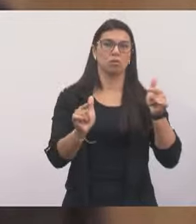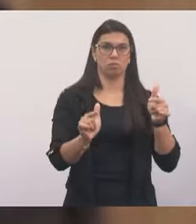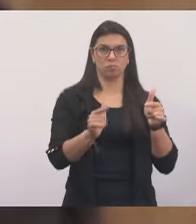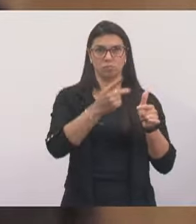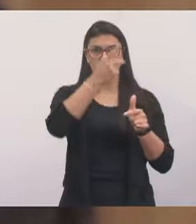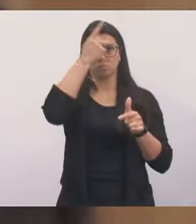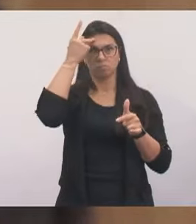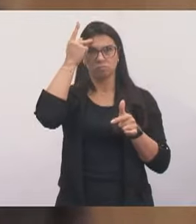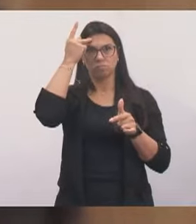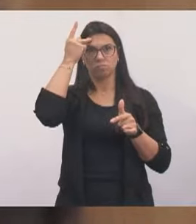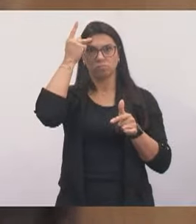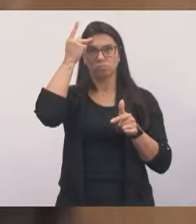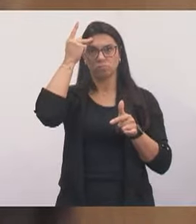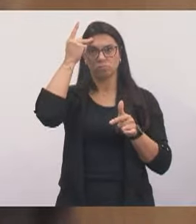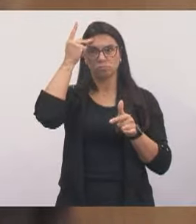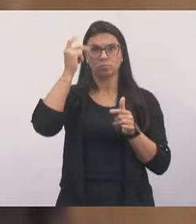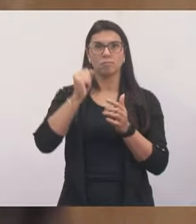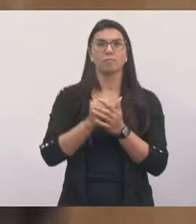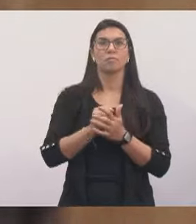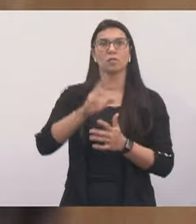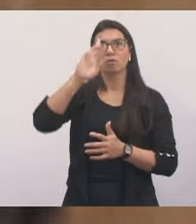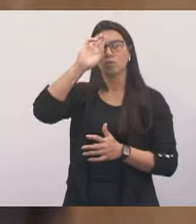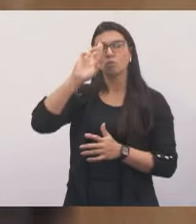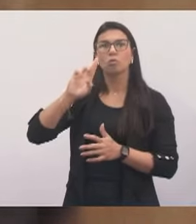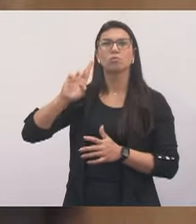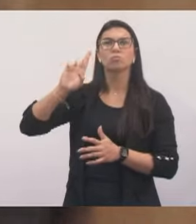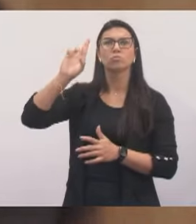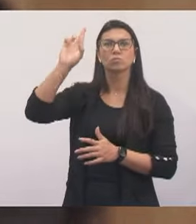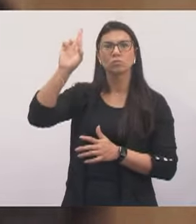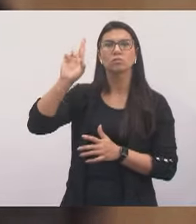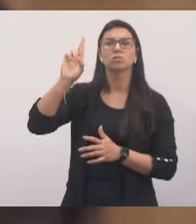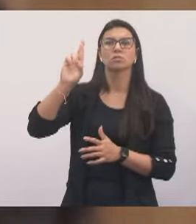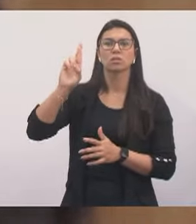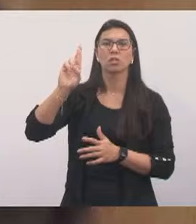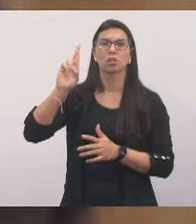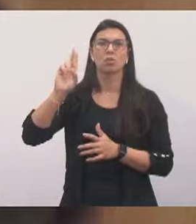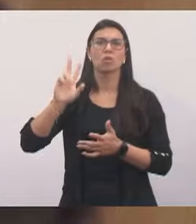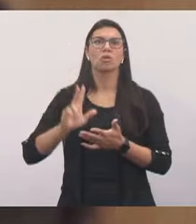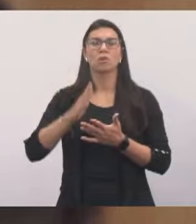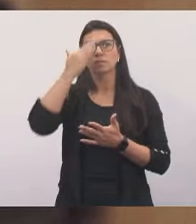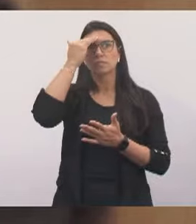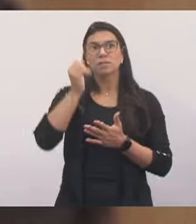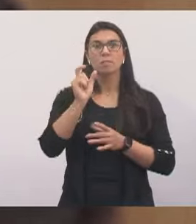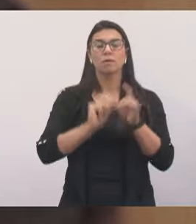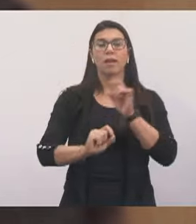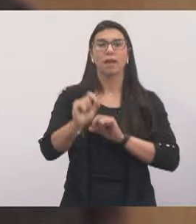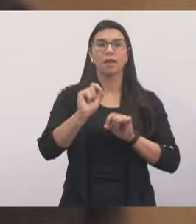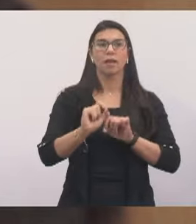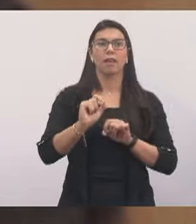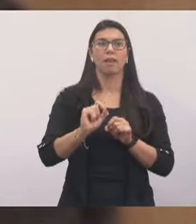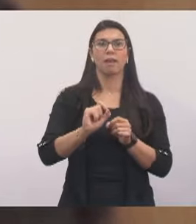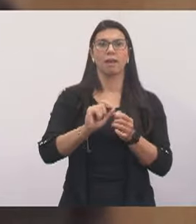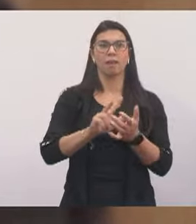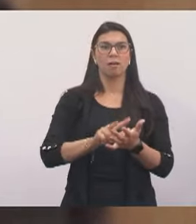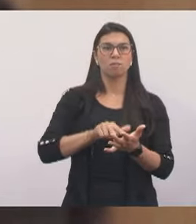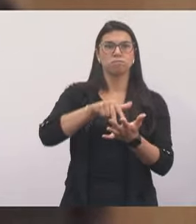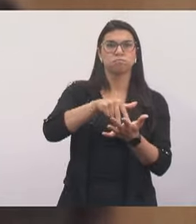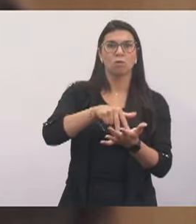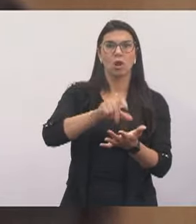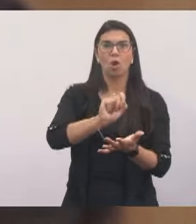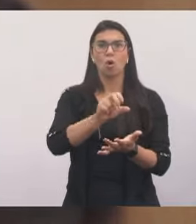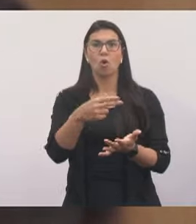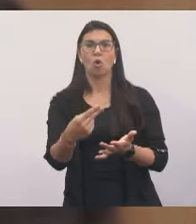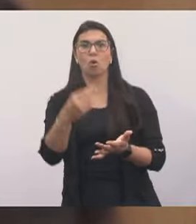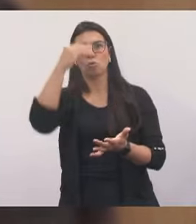Para o seu próprio Senhor, se ele está de pé ou cai, mas estará firme,